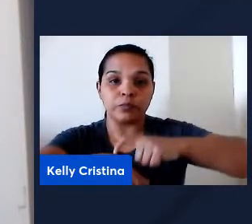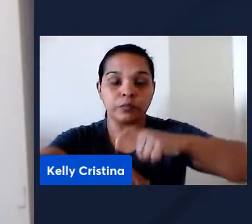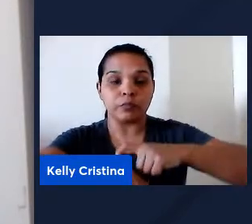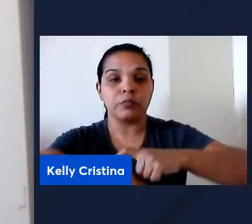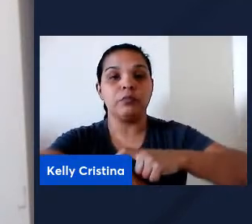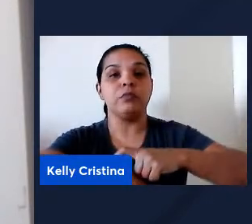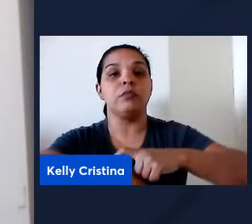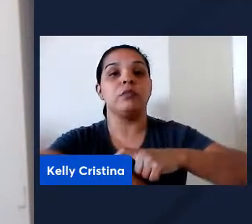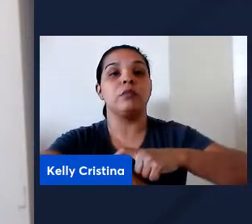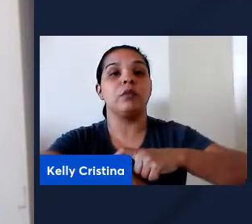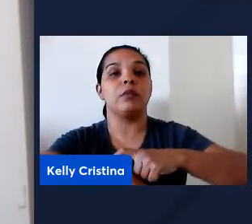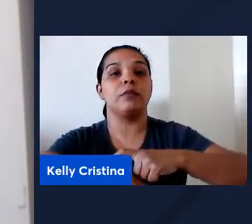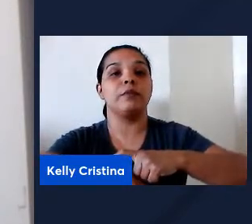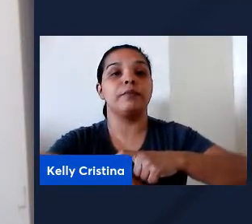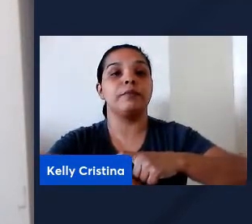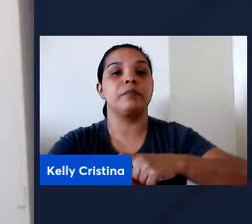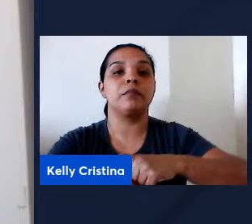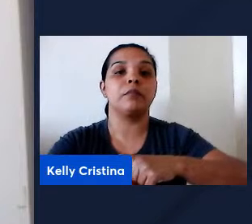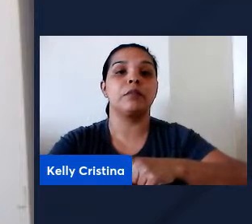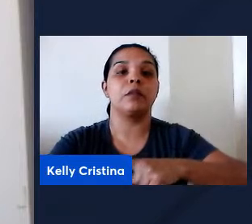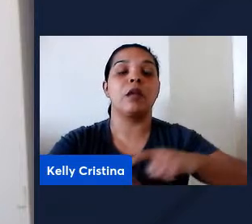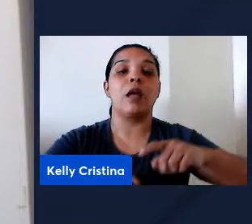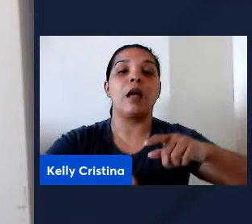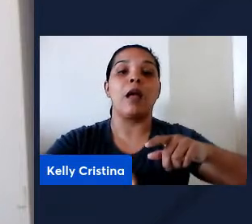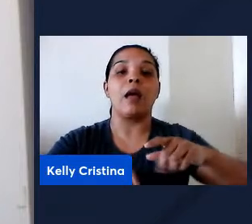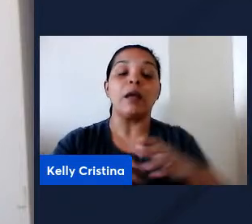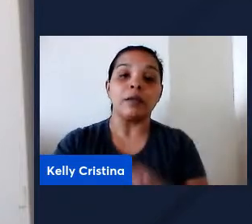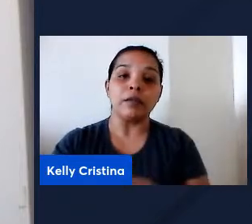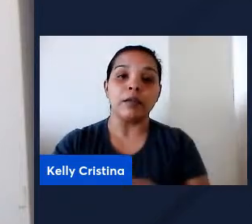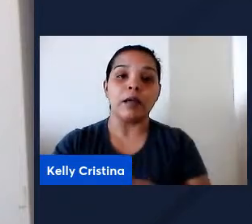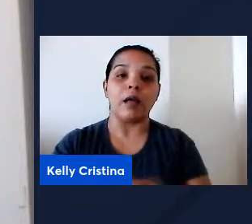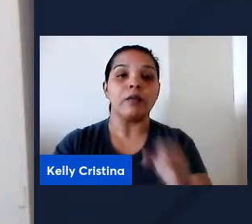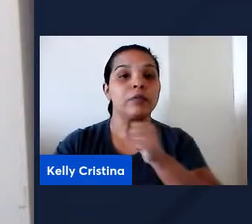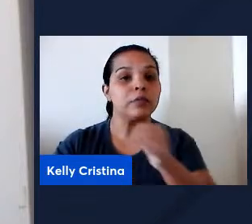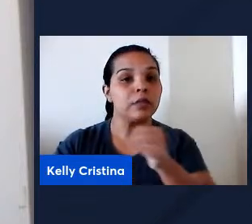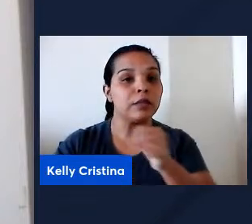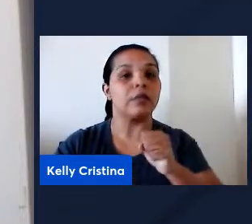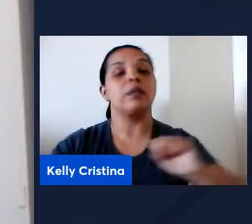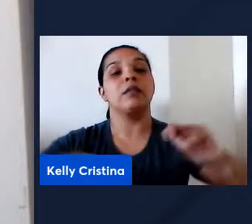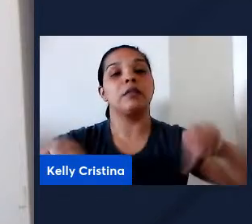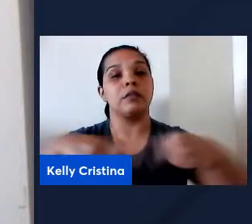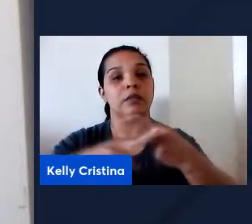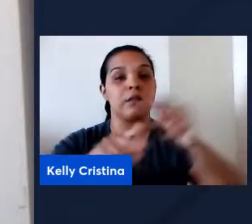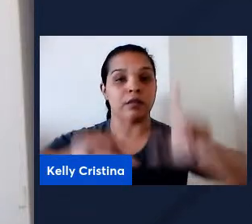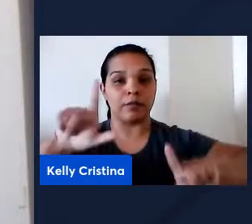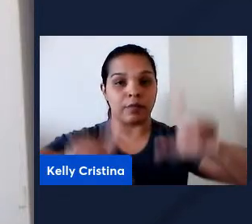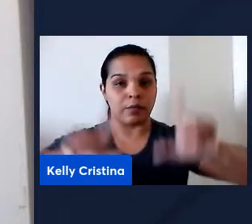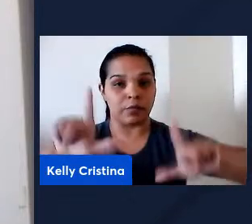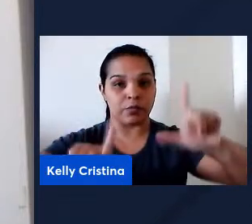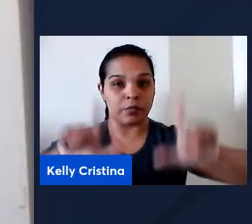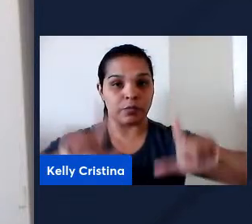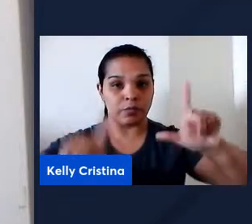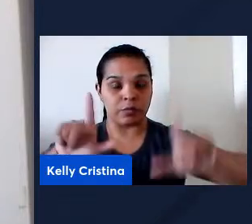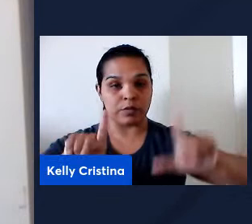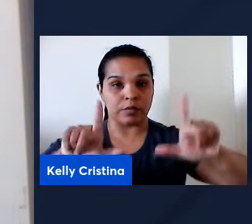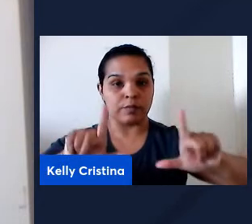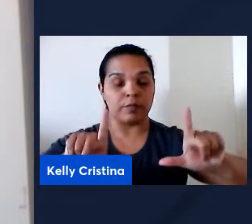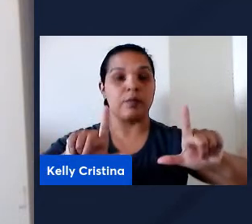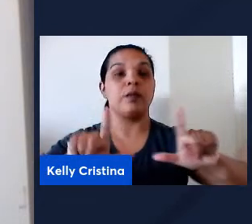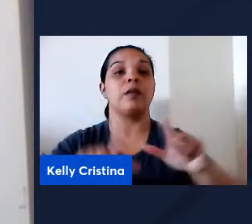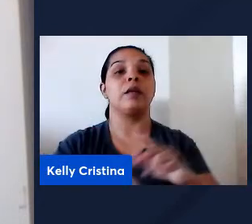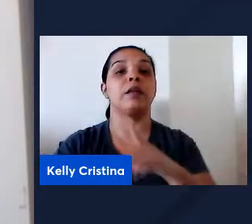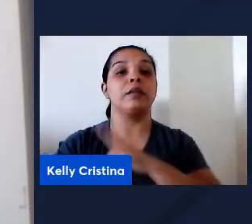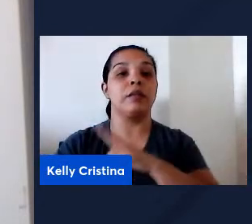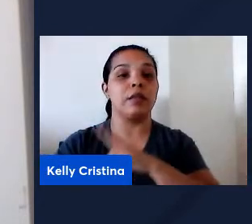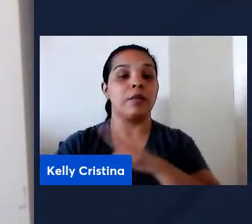vinculamos a matéria produzida pela TV UESB em dias que precederam ao evento. Após a matéria, teremos a